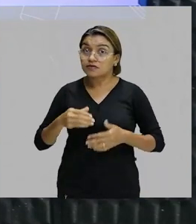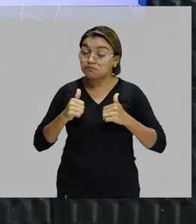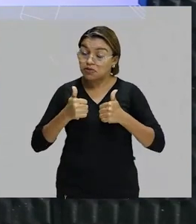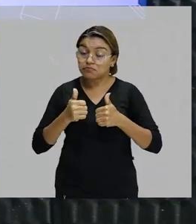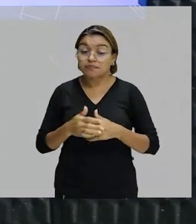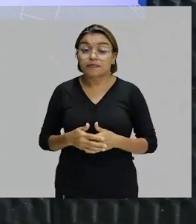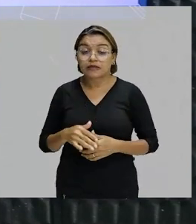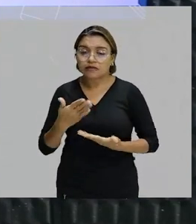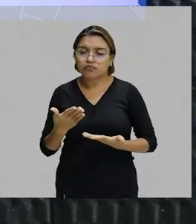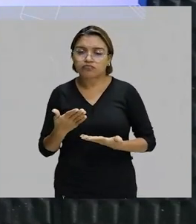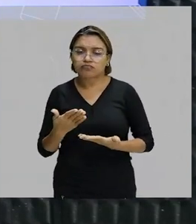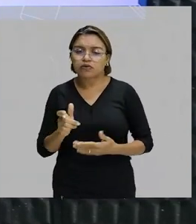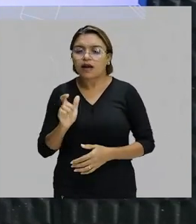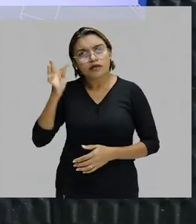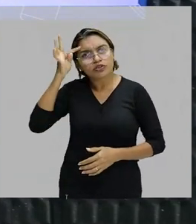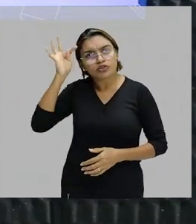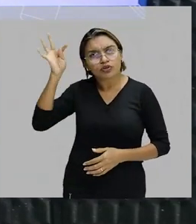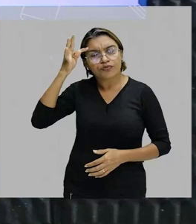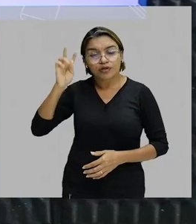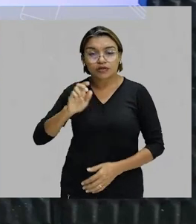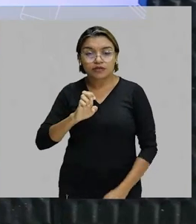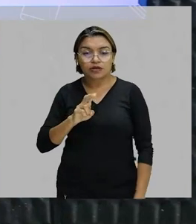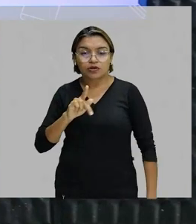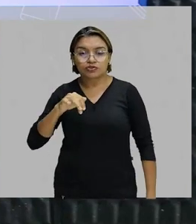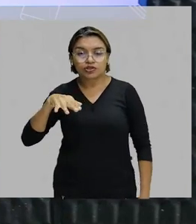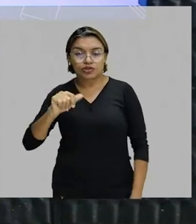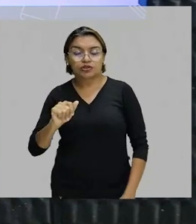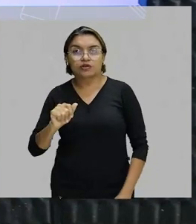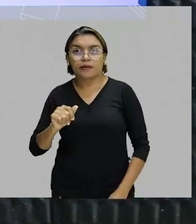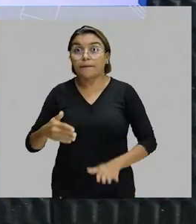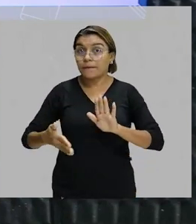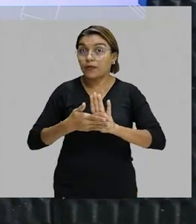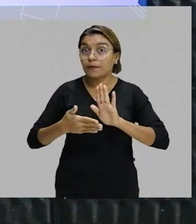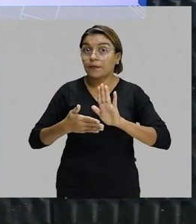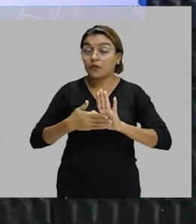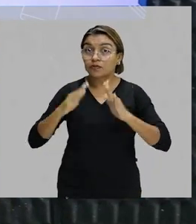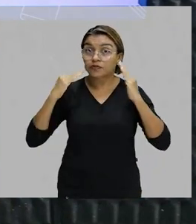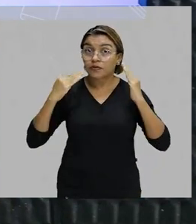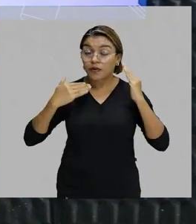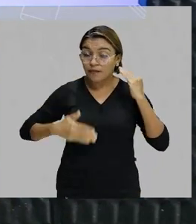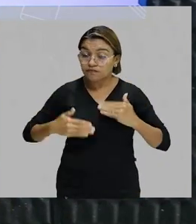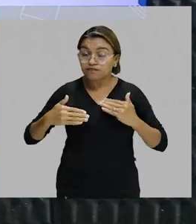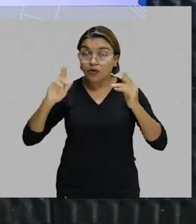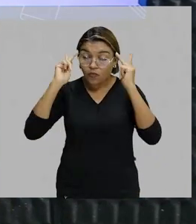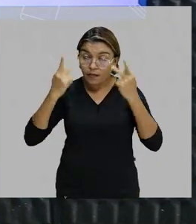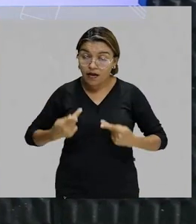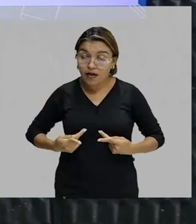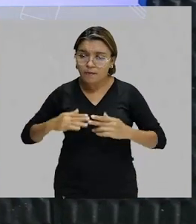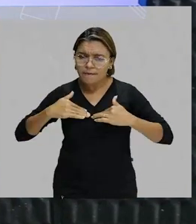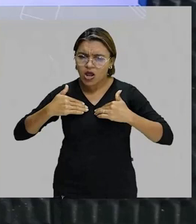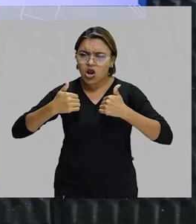Eugenia as teorias eugênicas propõe o melhoramento da espécie humana pela reprodução de